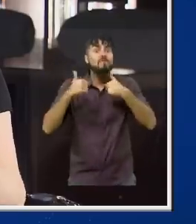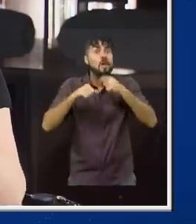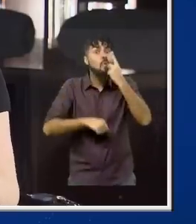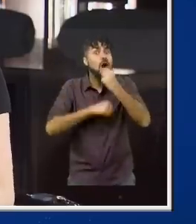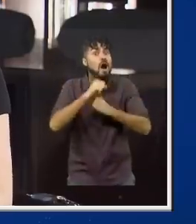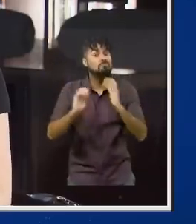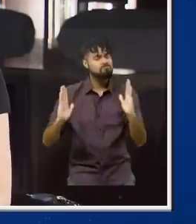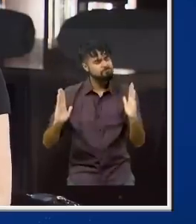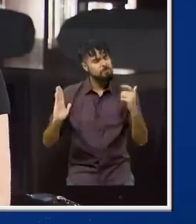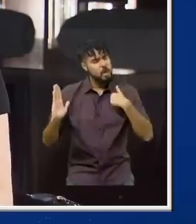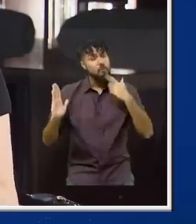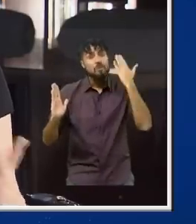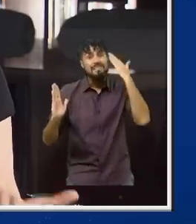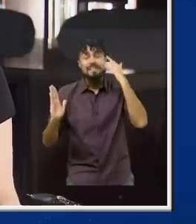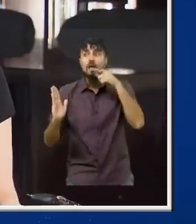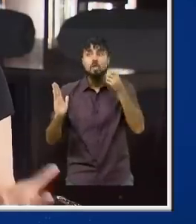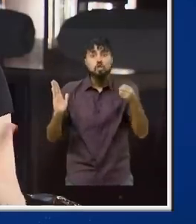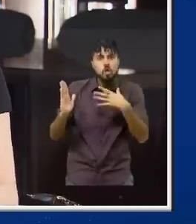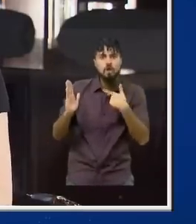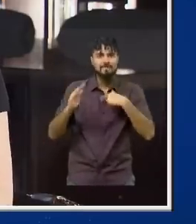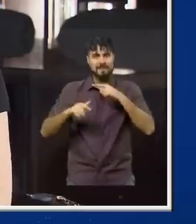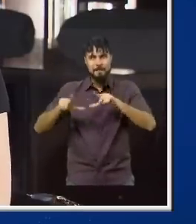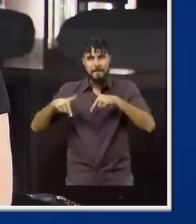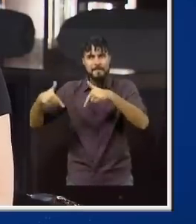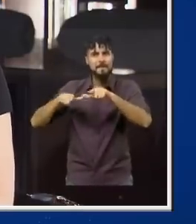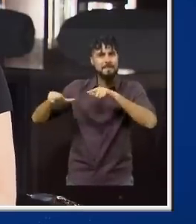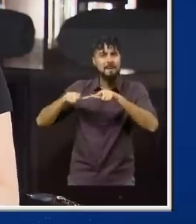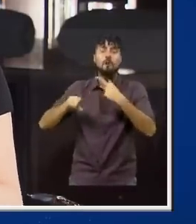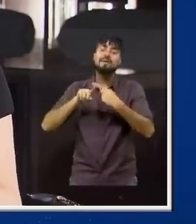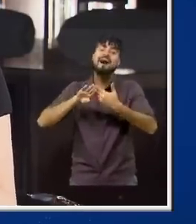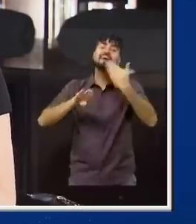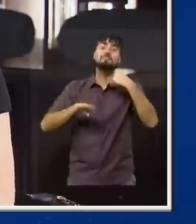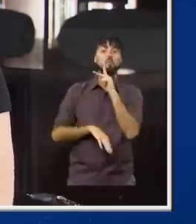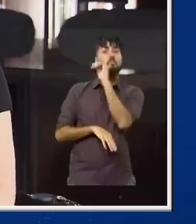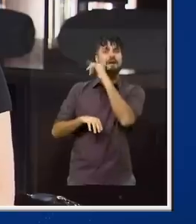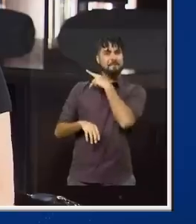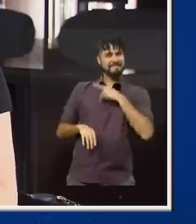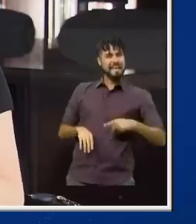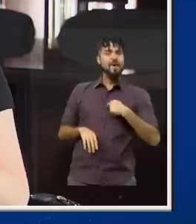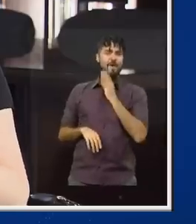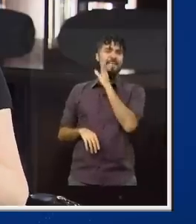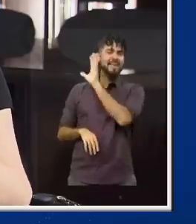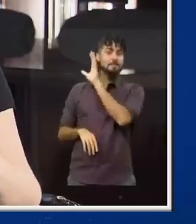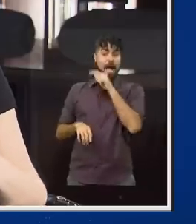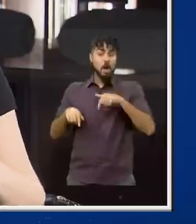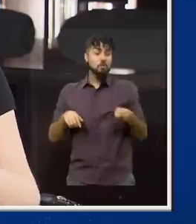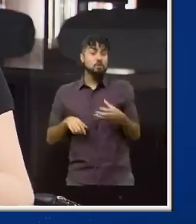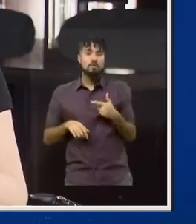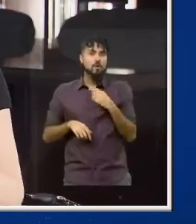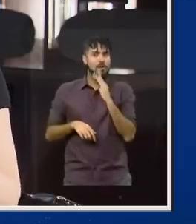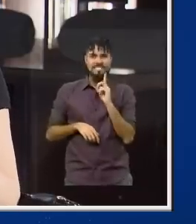Lula e ela que ser disco peverati se distingue da outra porque não tem nada a ver com corrupção